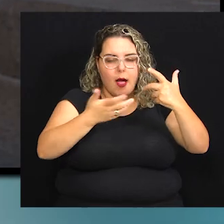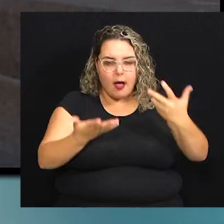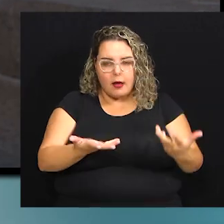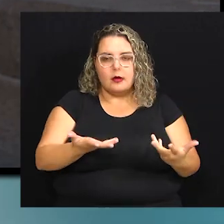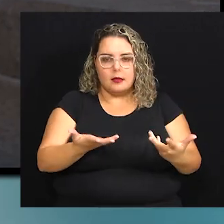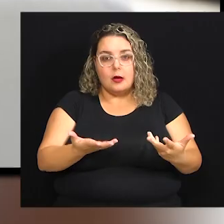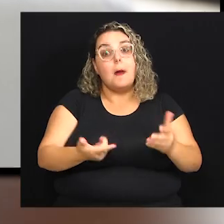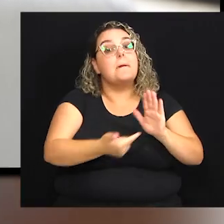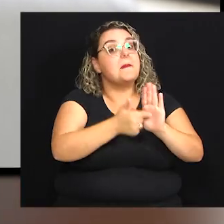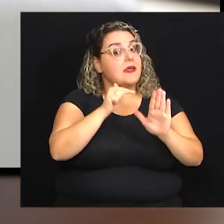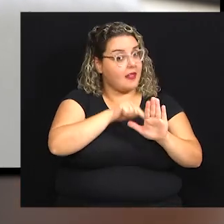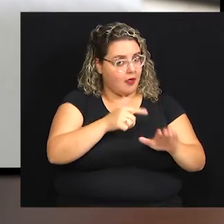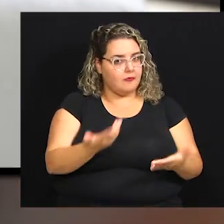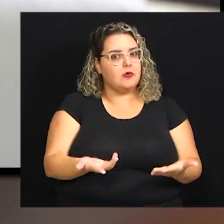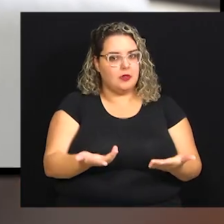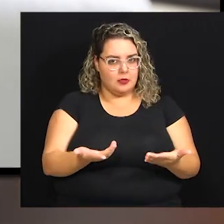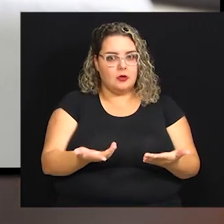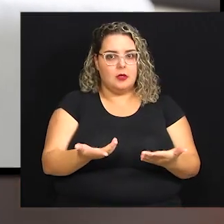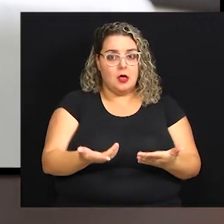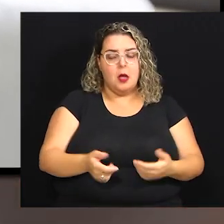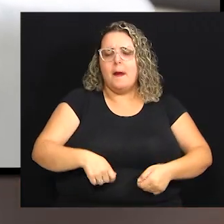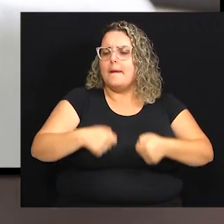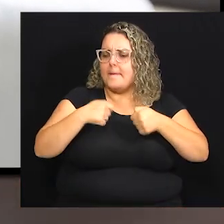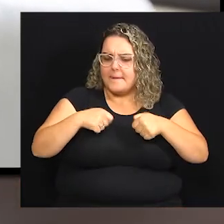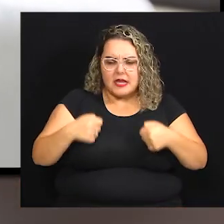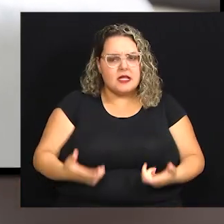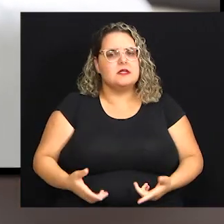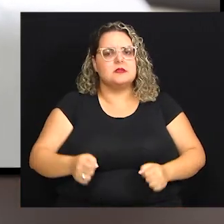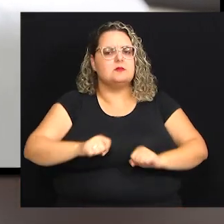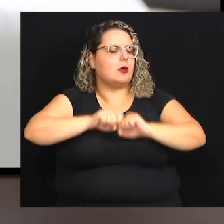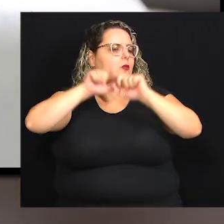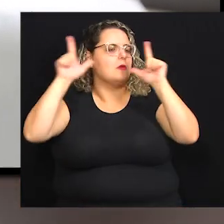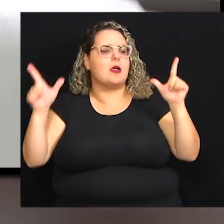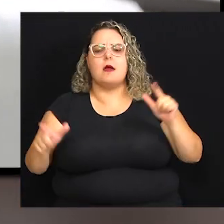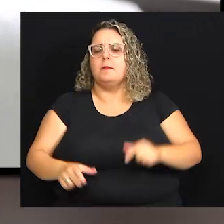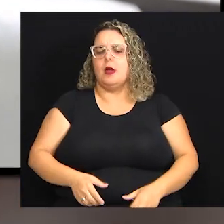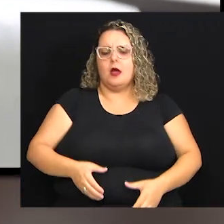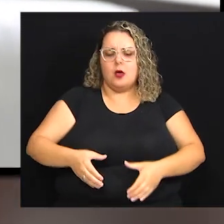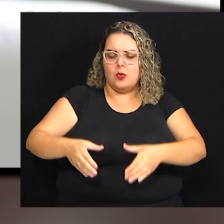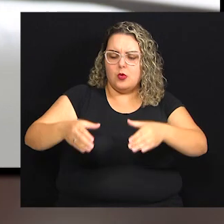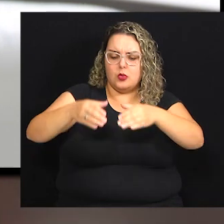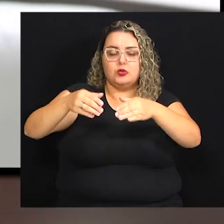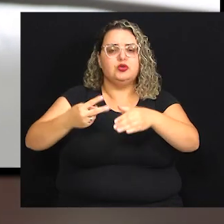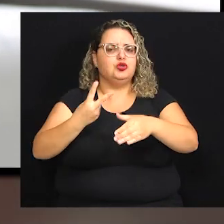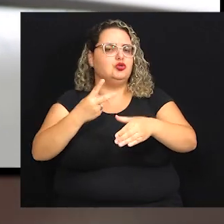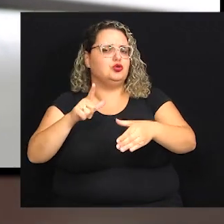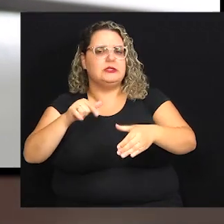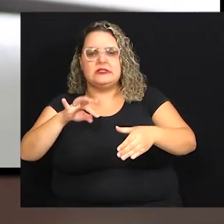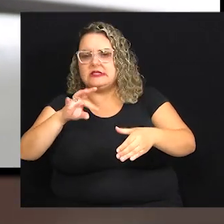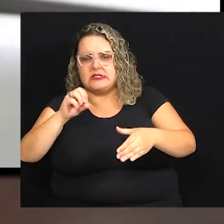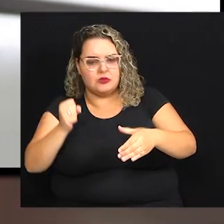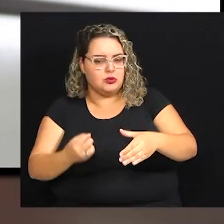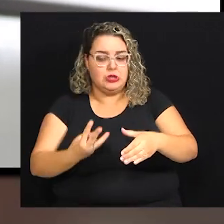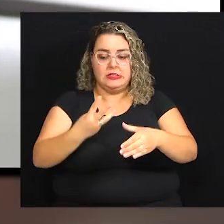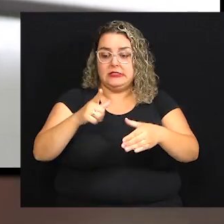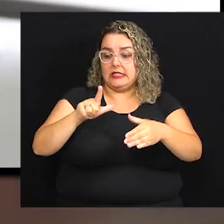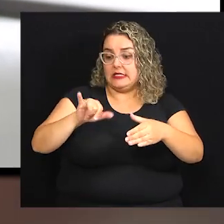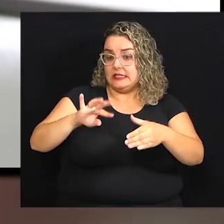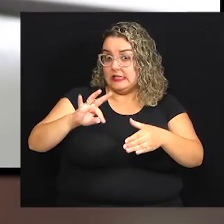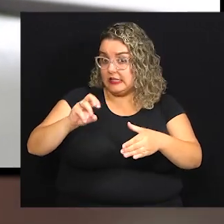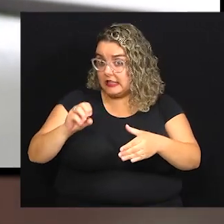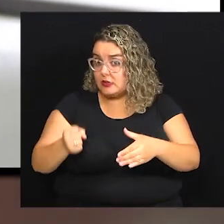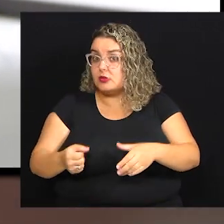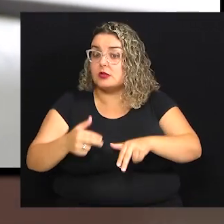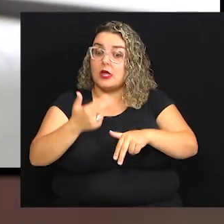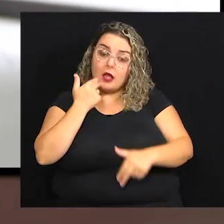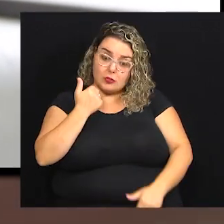tomar água, você tem que ir lá montar a sua garrafinha de 2 litros, de 3 litros, conforme aí a